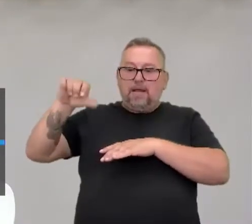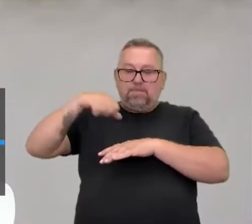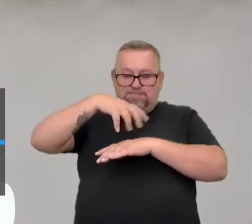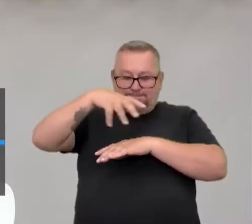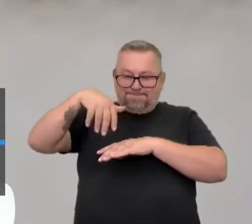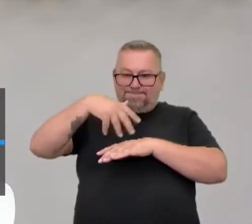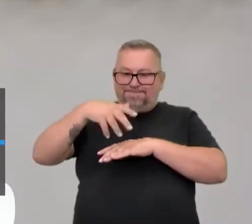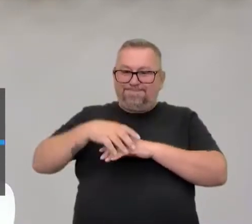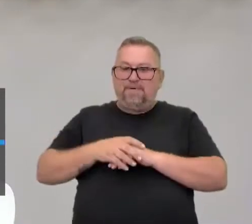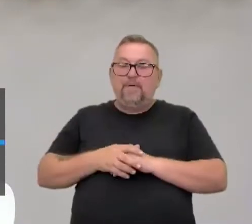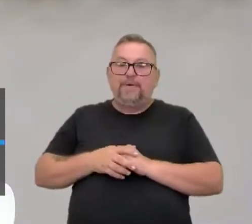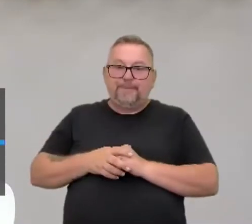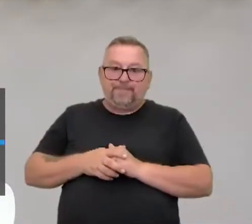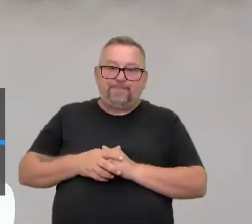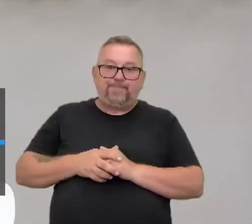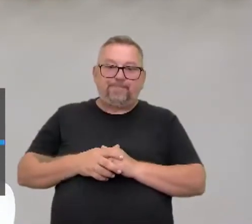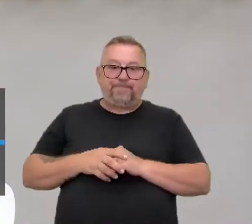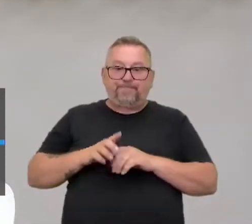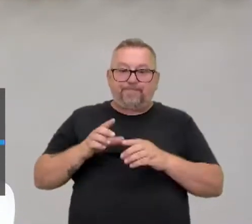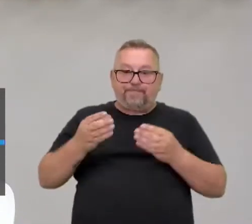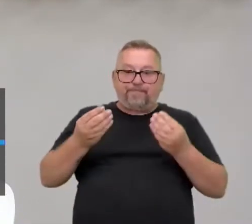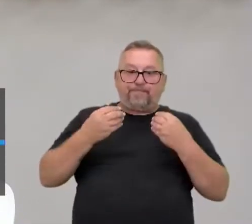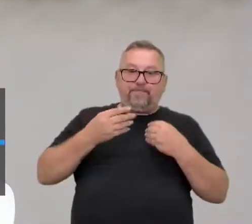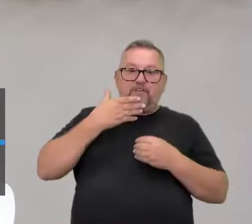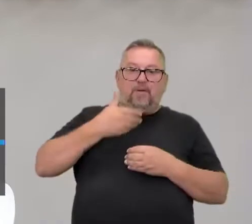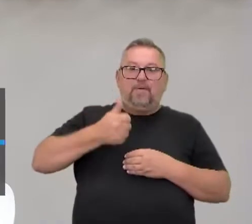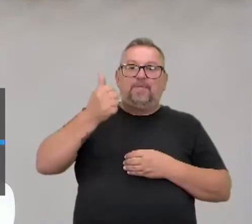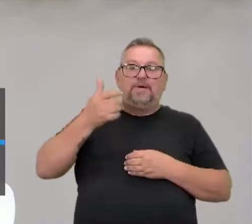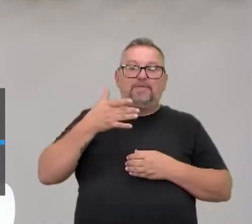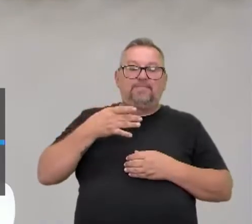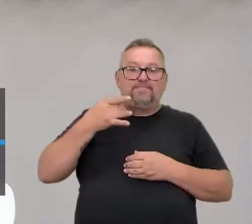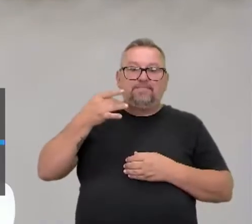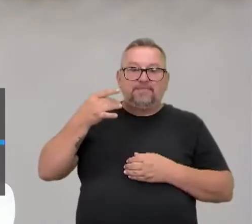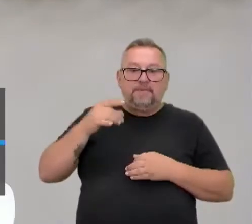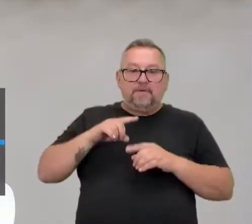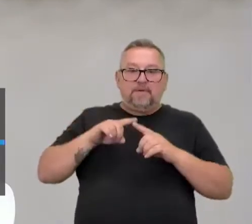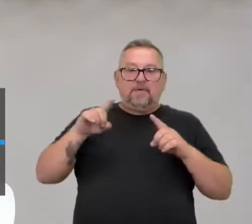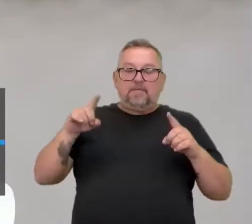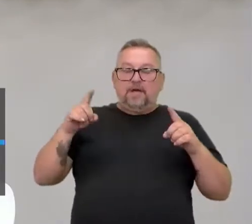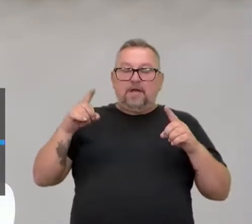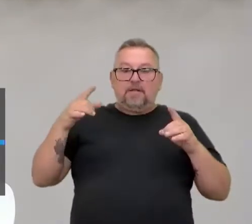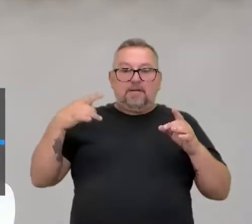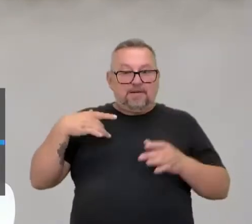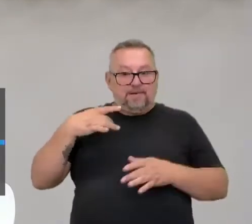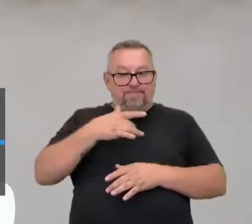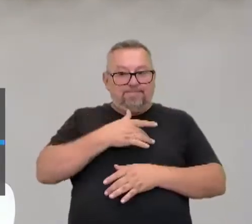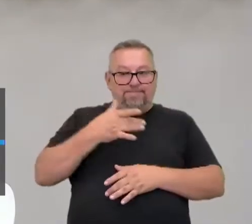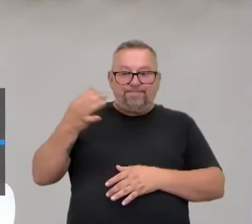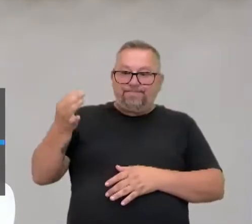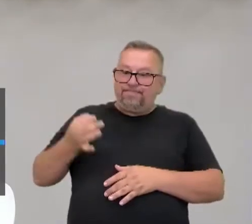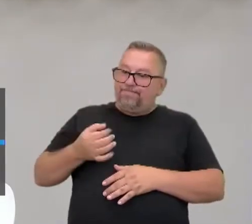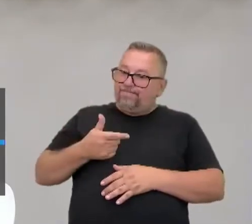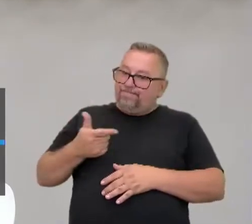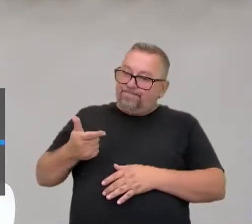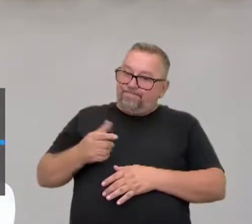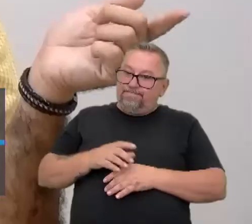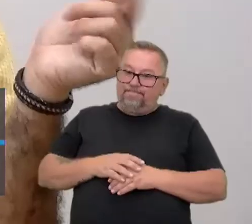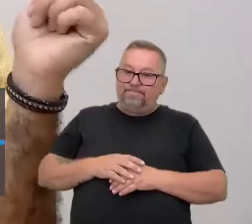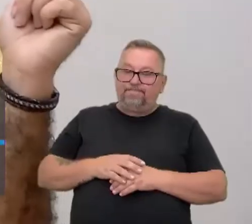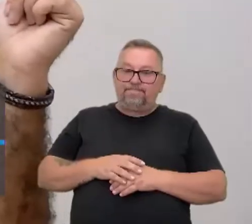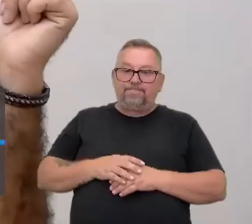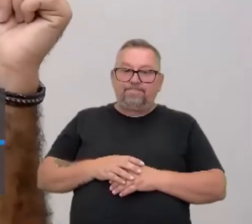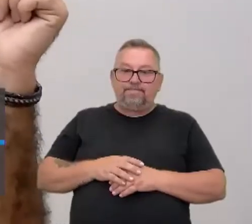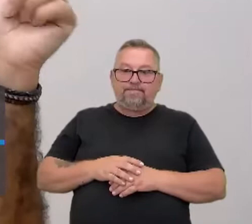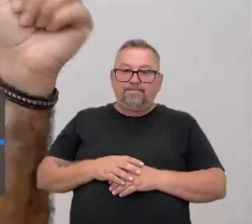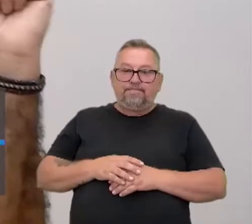aquilo nos traz, num primeiro momento, um melhor sabor, né? Mas não necessariamente vai trazer ali os melhores nutrientes também. E eles têm um